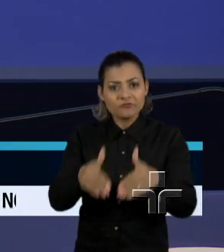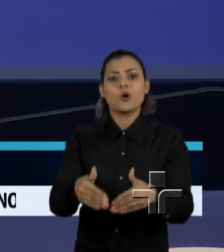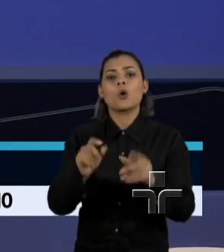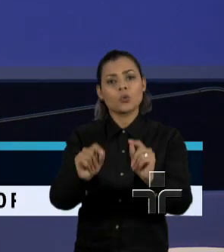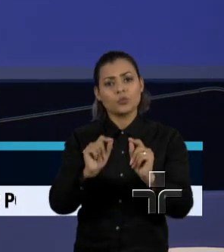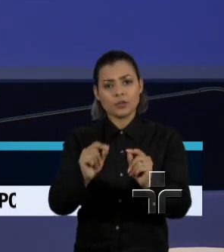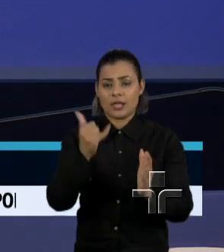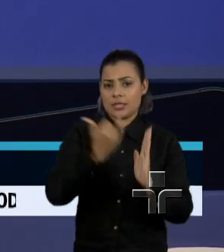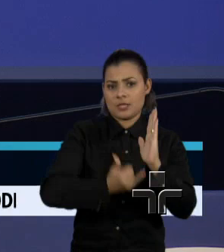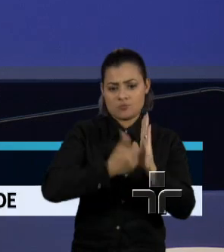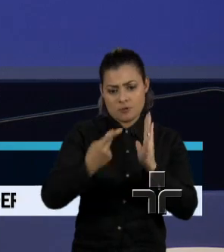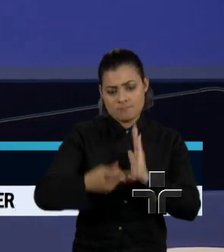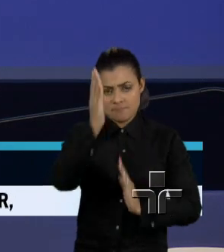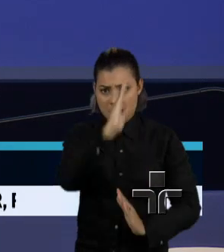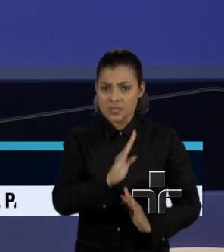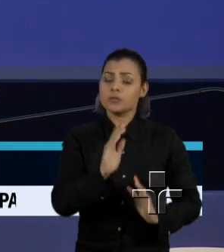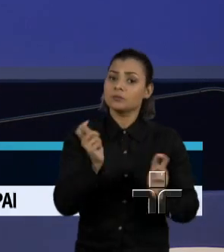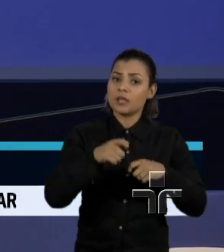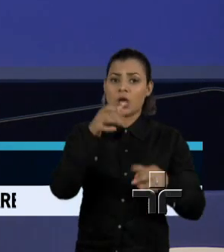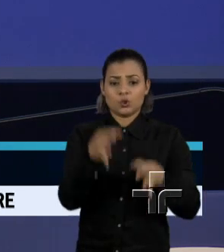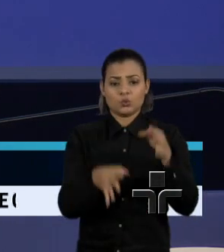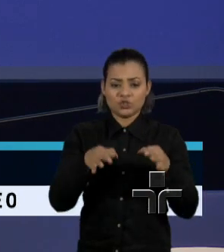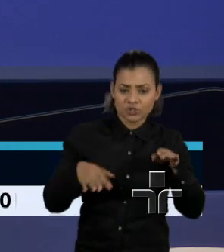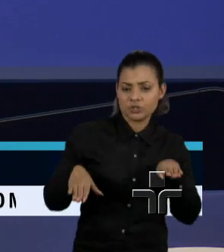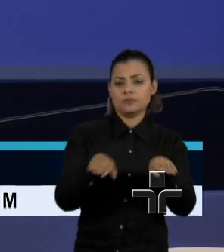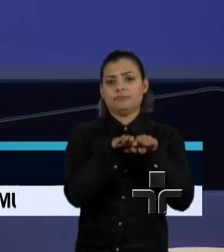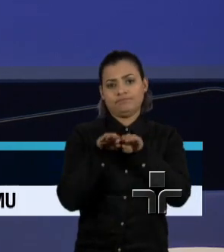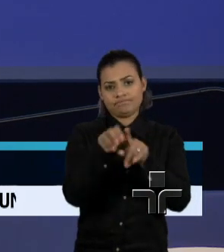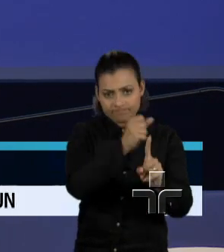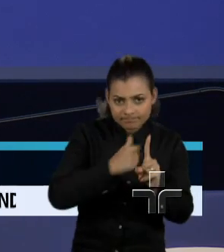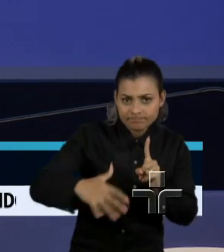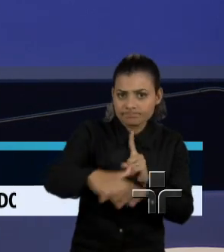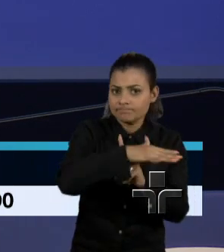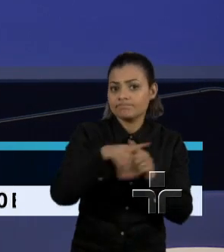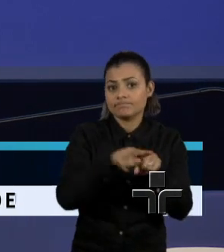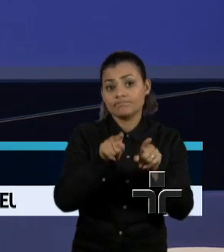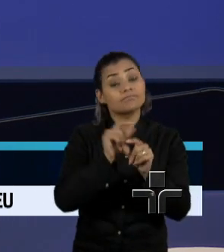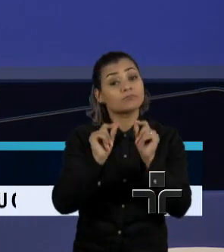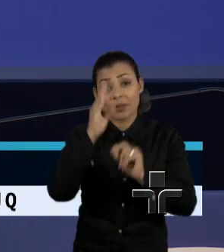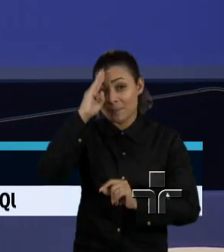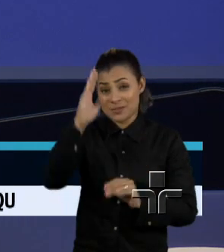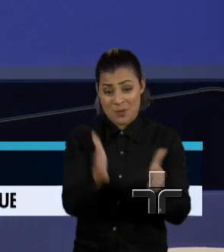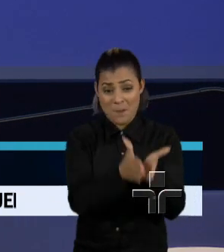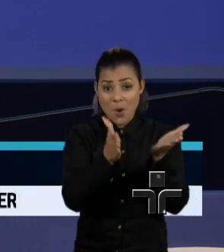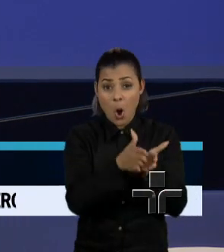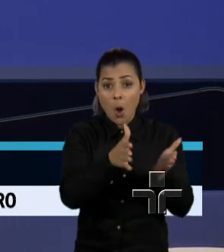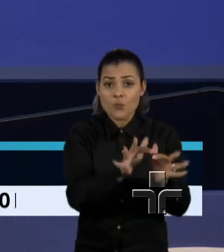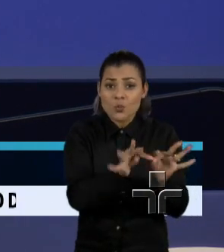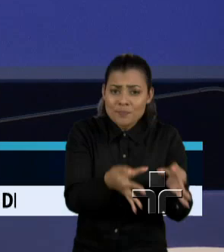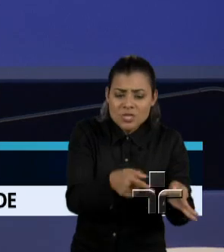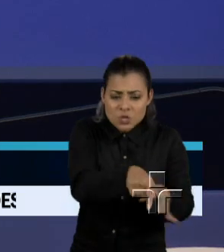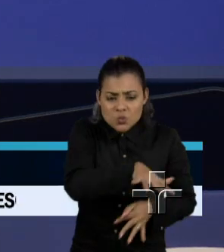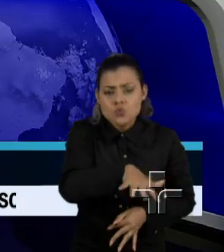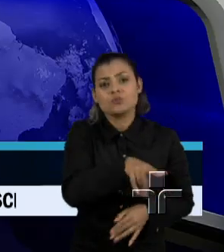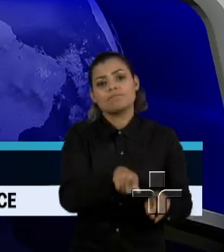situação tributária do país, garantindo justiça social, sobretudo aos mais pobres, aos mais humildes.